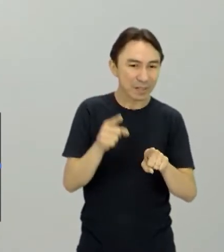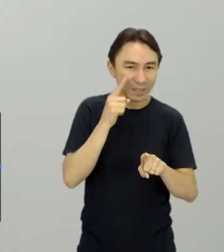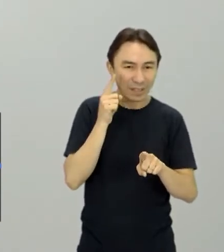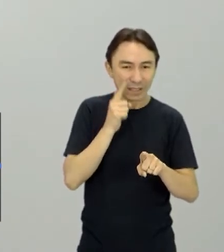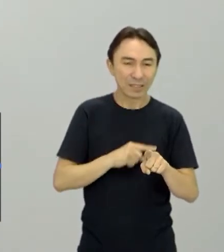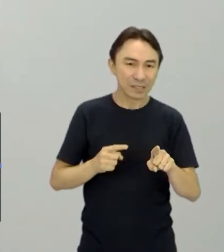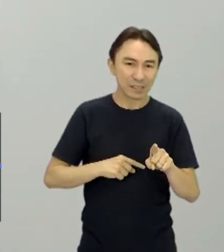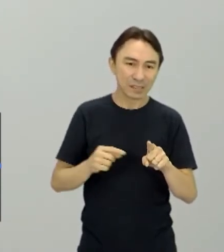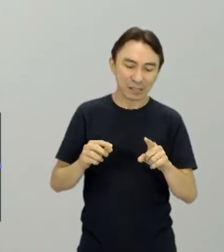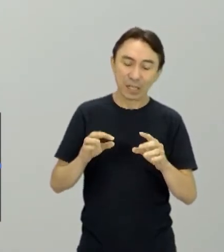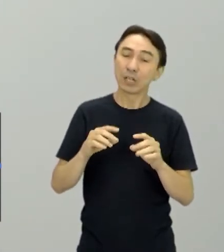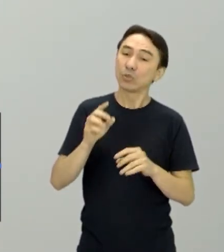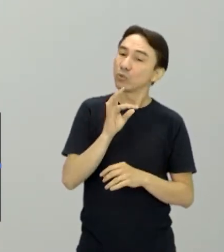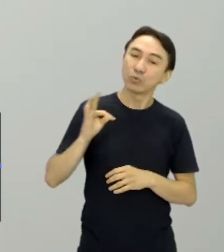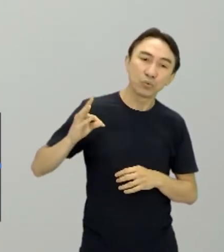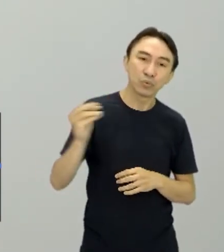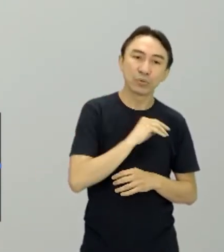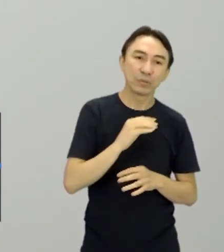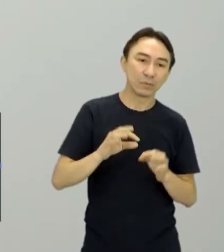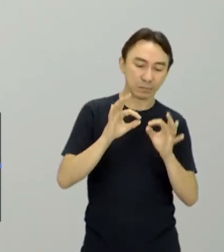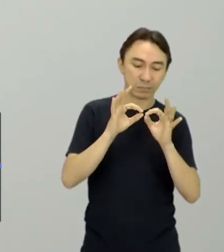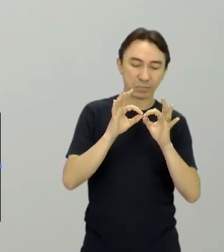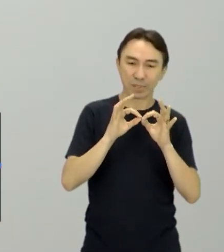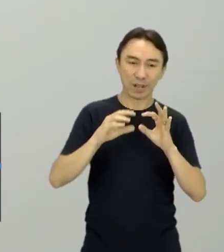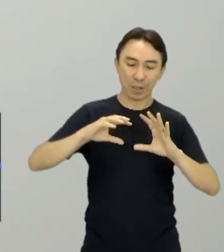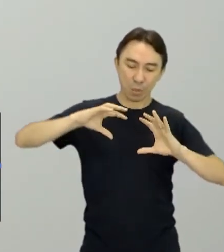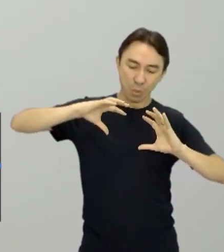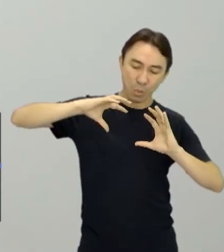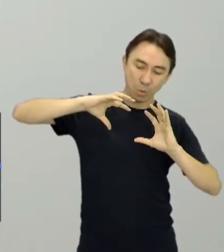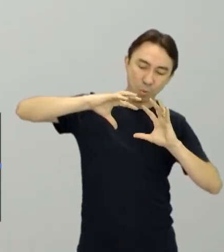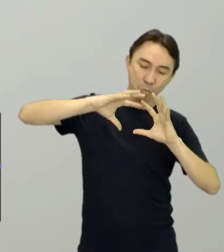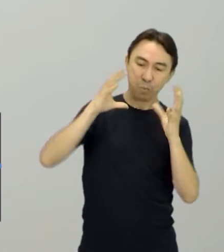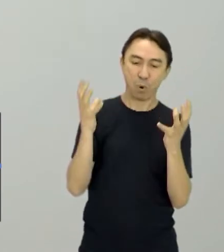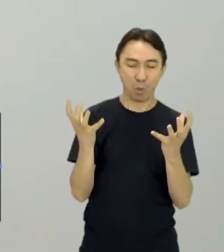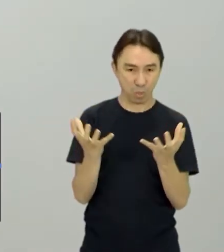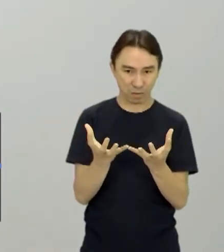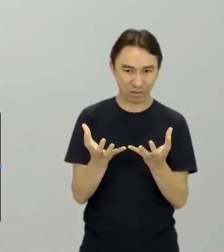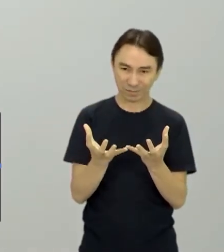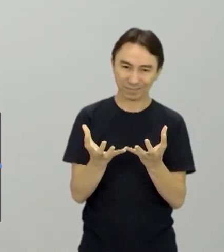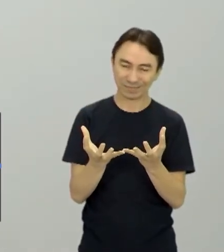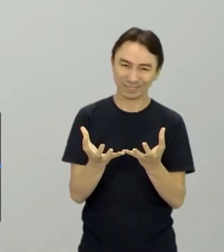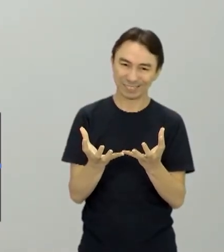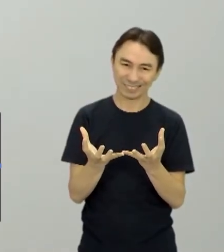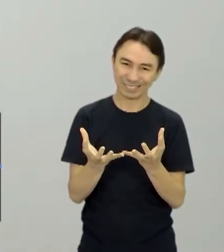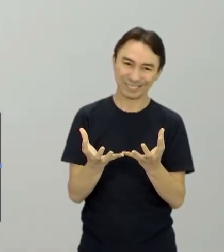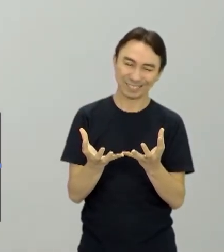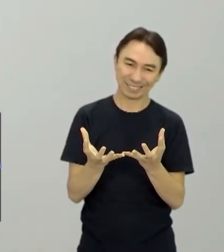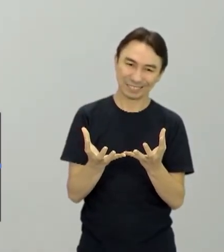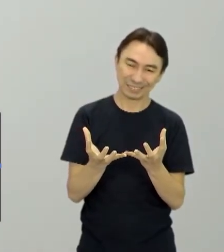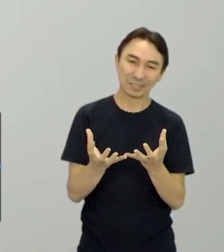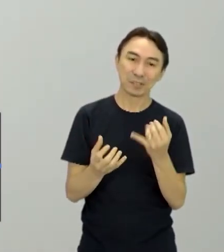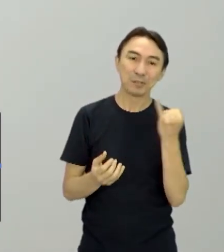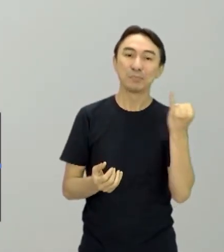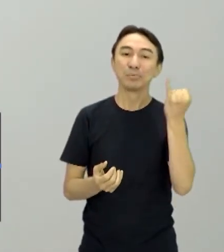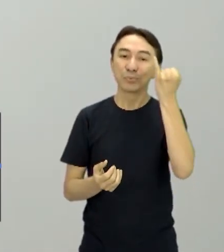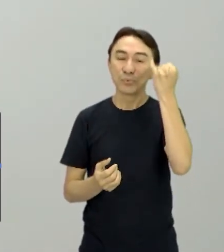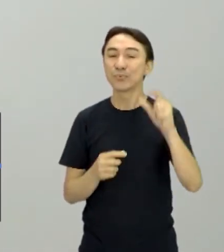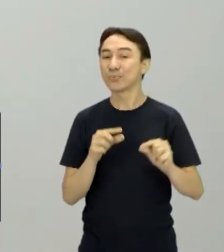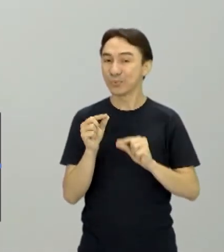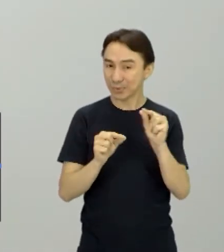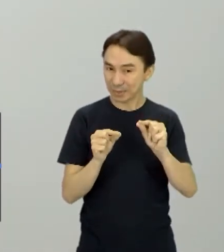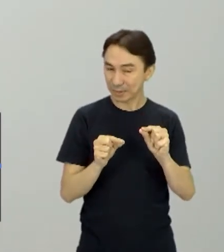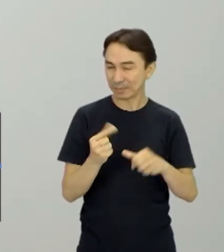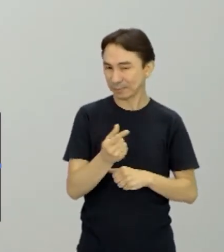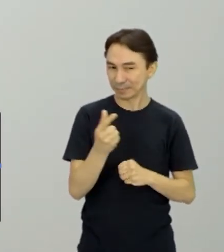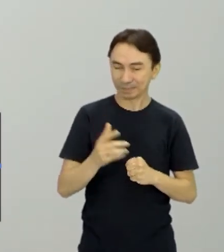né? E o redondinho que a gente vê aqui, isso daí, então... Então é importante que você veja isso. Só para você ter uma